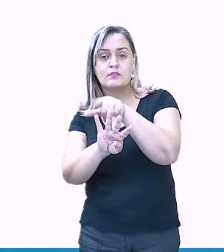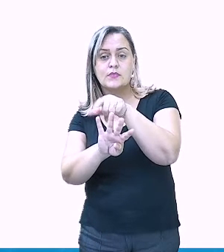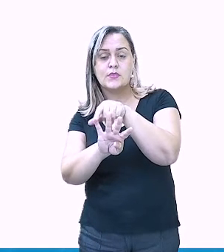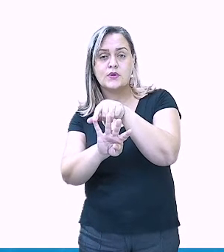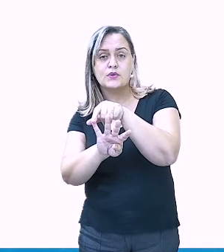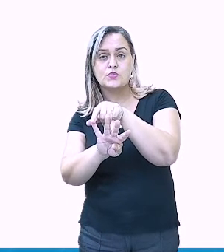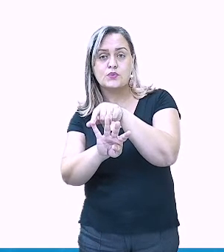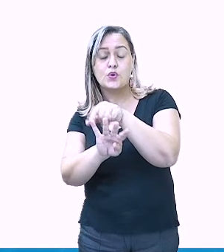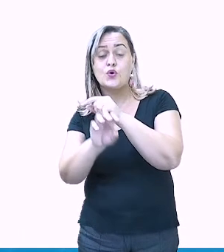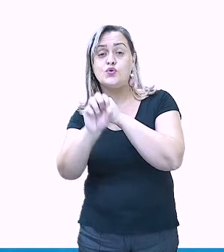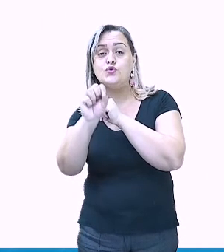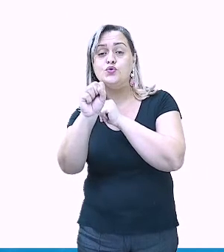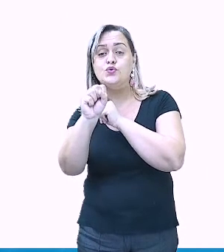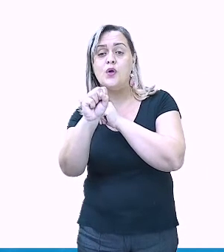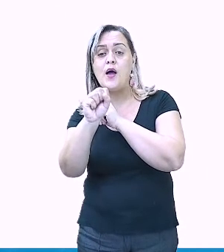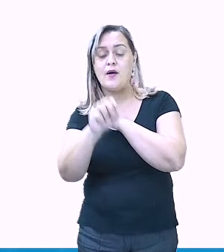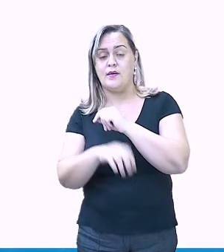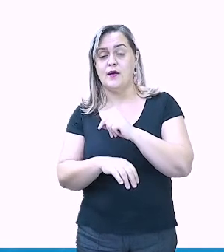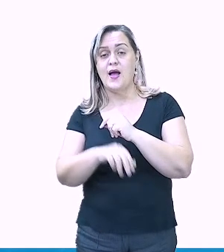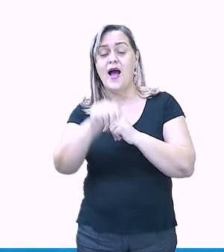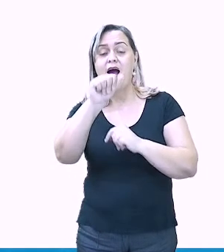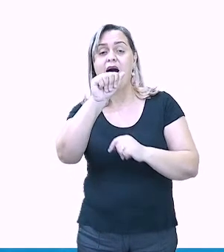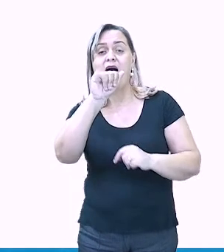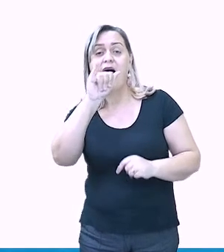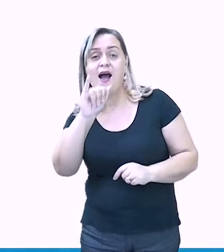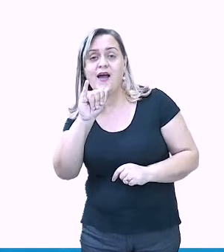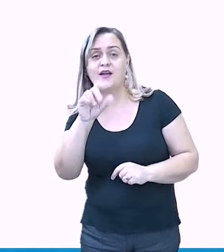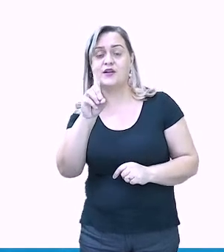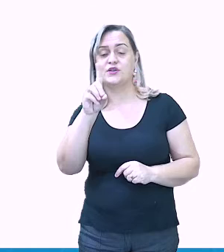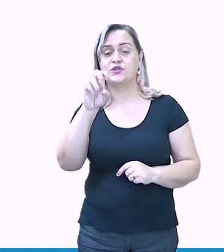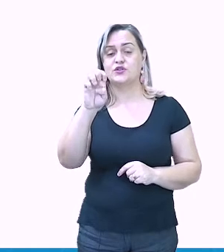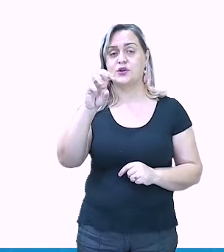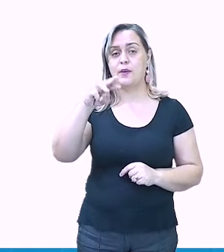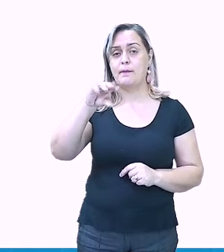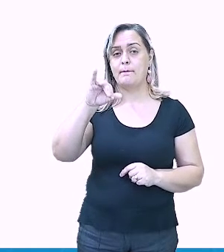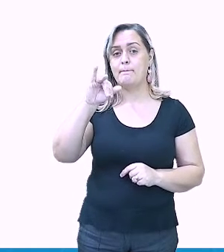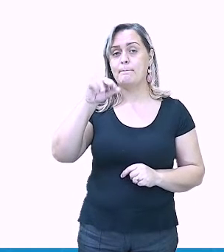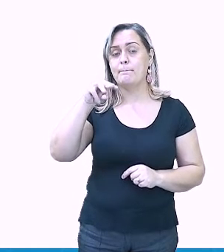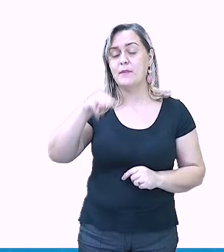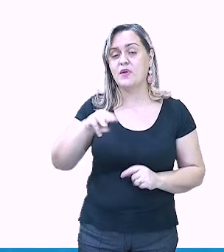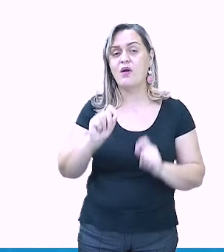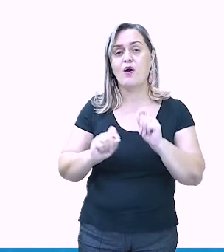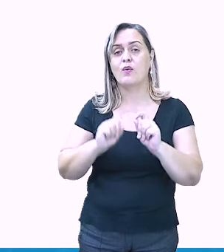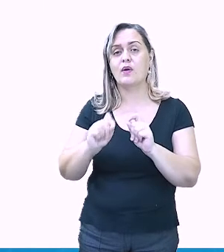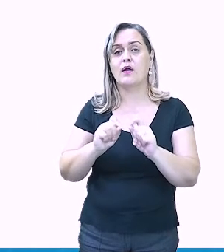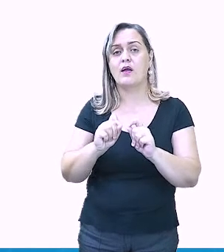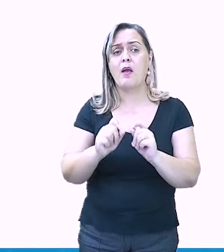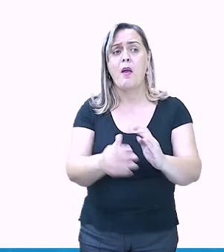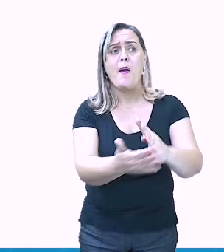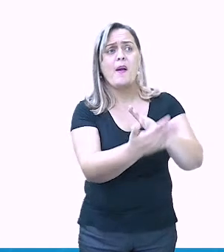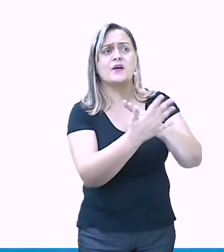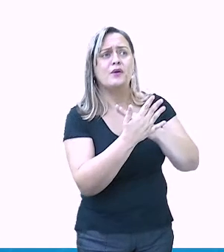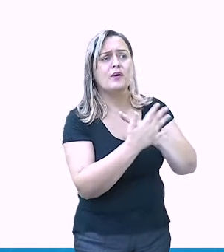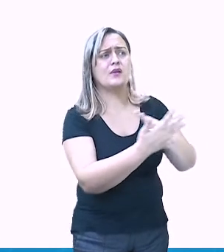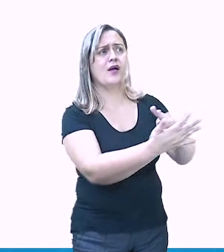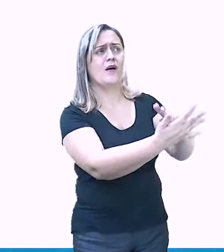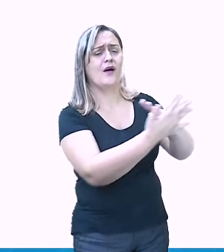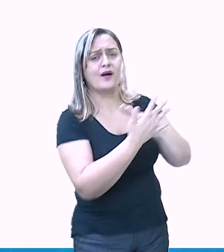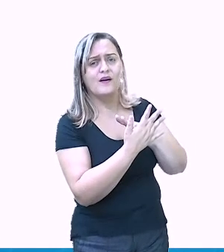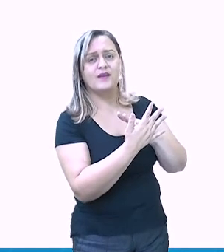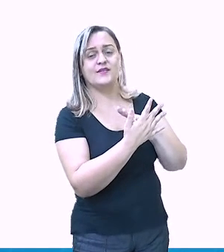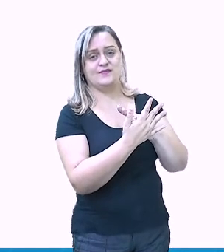de mim, que também é apelo, né? Um pedido de ajuda. Então, aqui nós conseguimos observar algumas